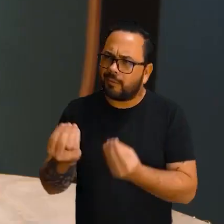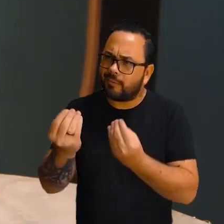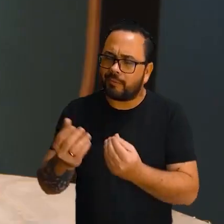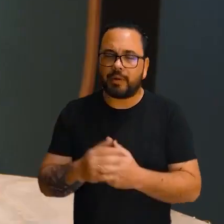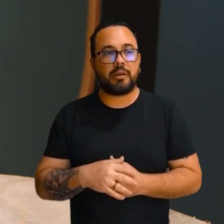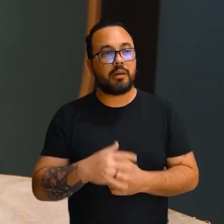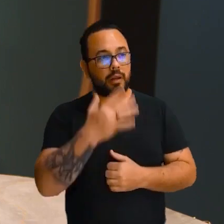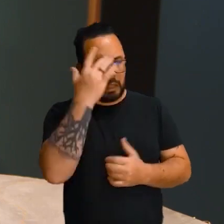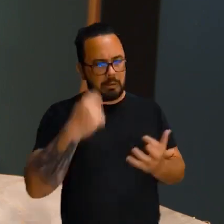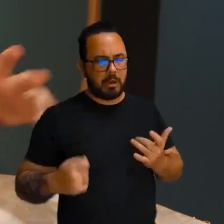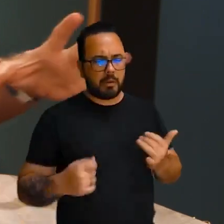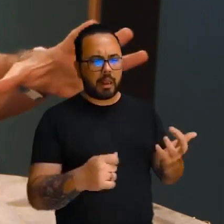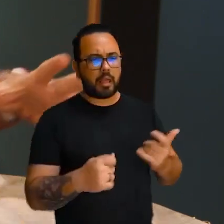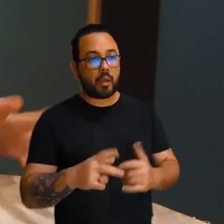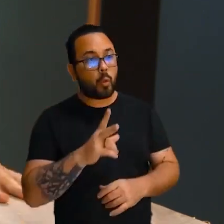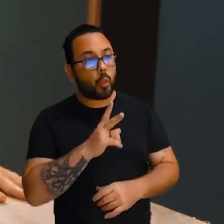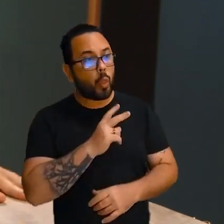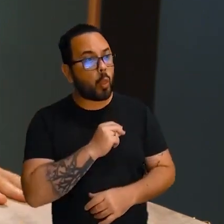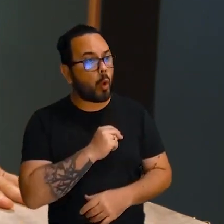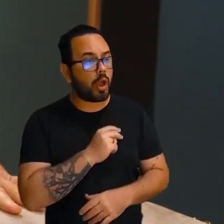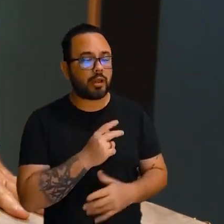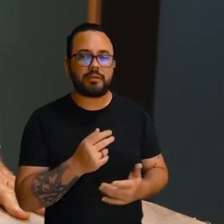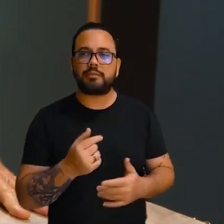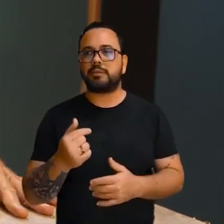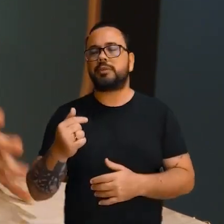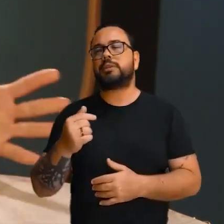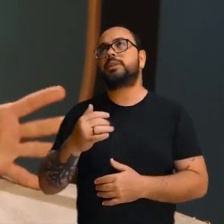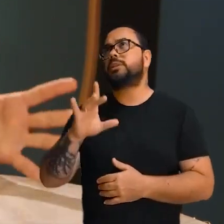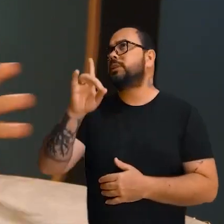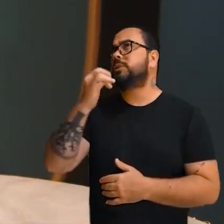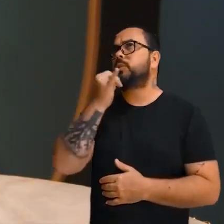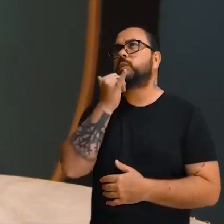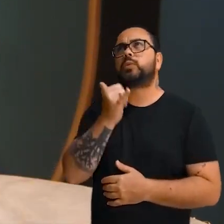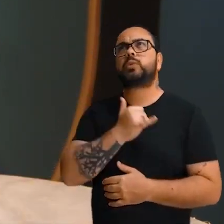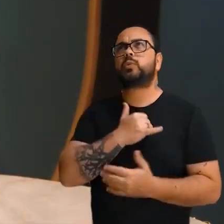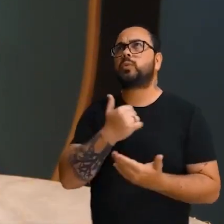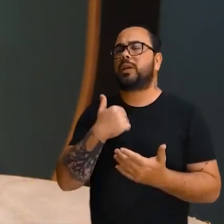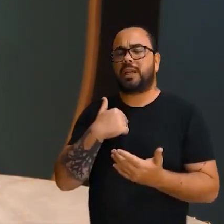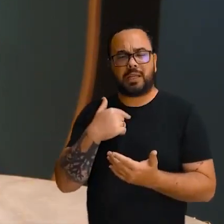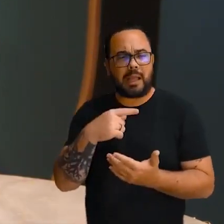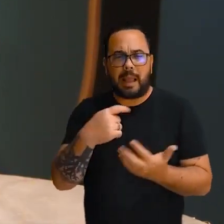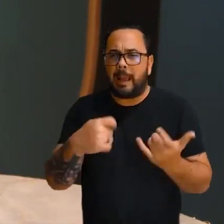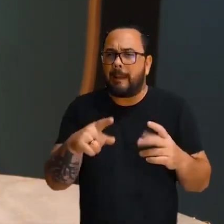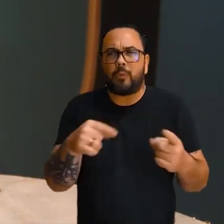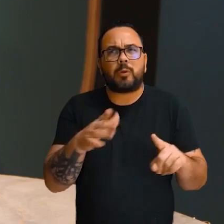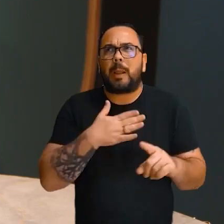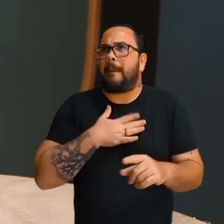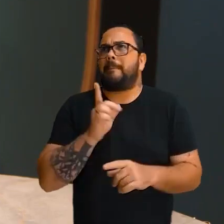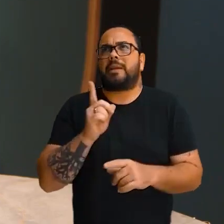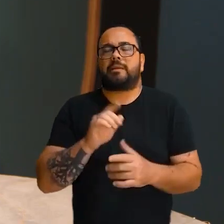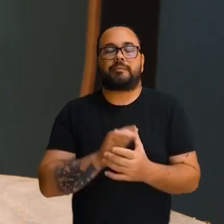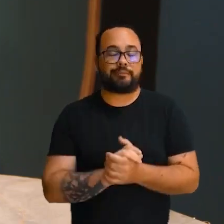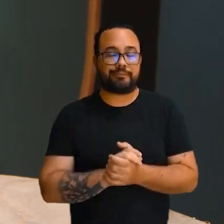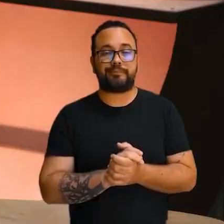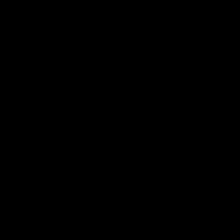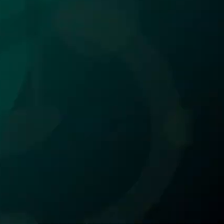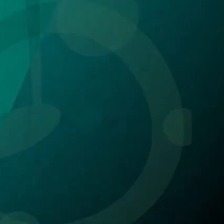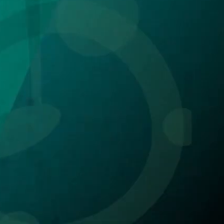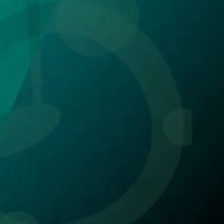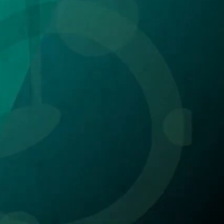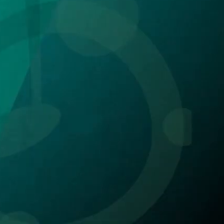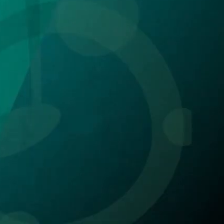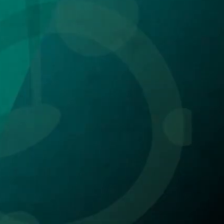caras, nossa, eu não ficou... acredito que você fez aí isso. Aí eu falei, Deus do céu, sozinho, não tinha nenhum amigo pra falar que filha da mãe. Bom, aí fui embora. Ou seja,